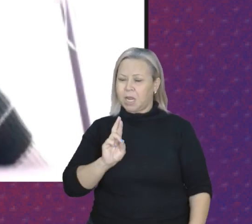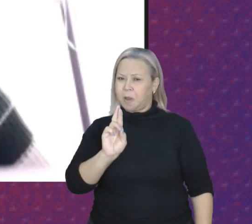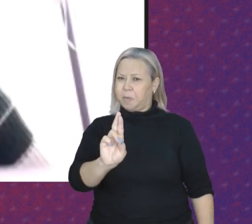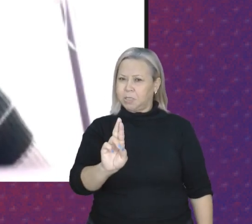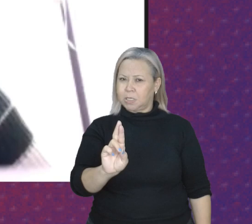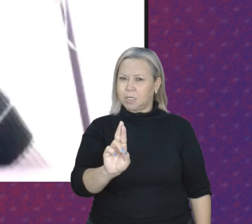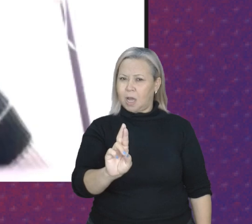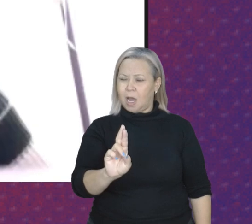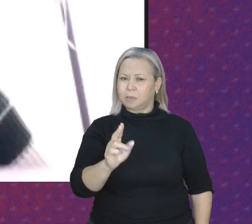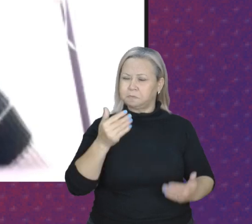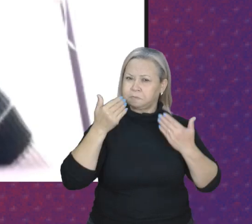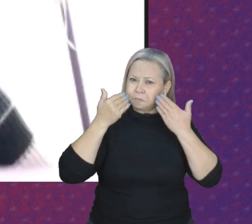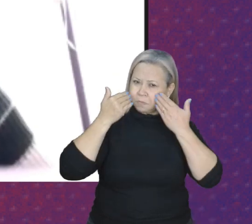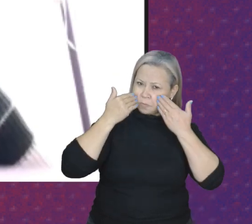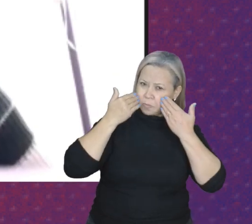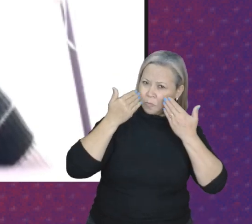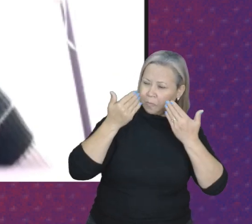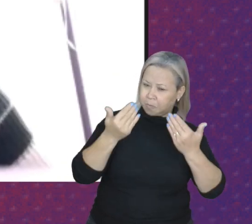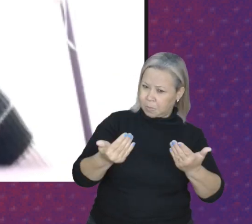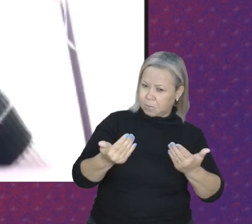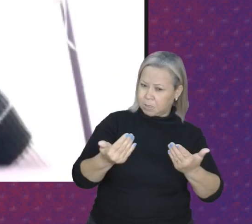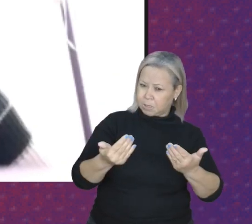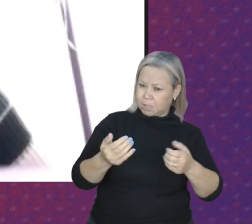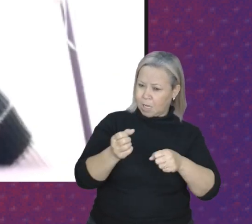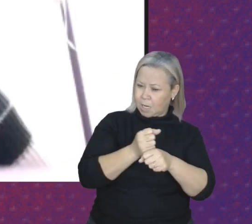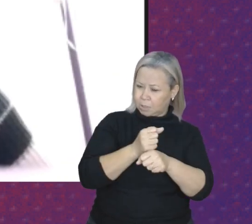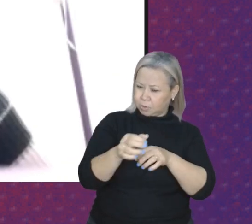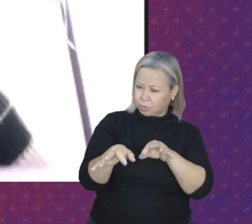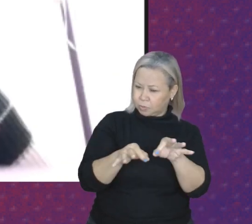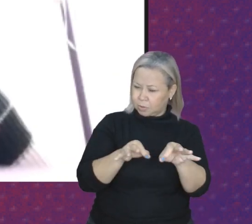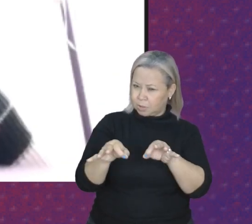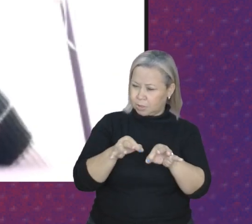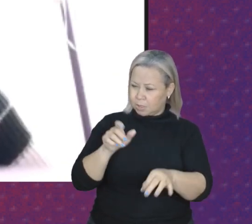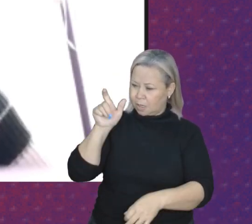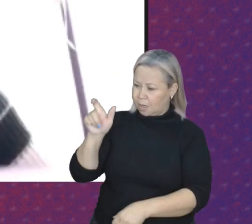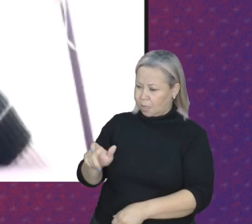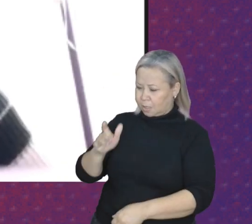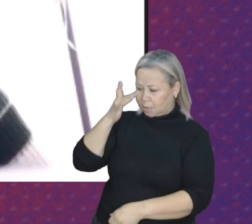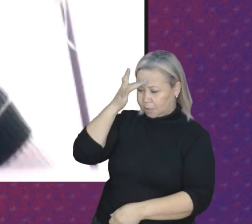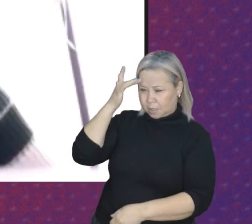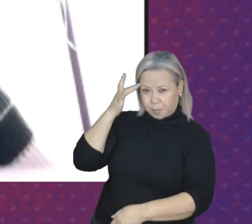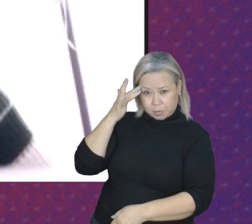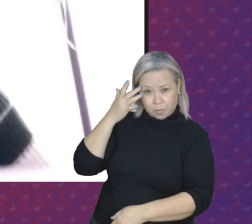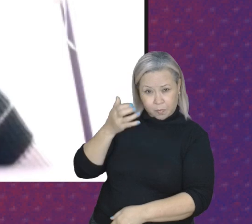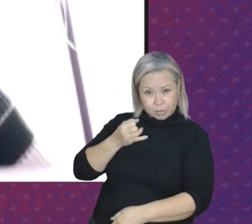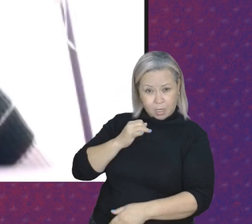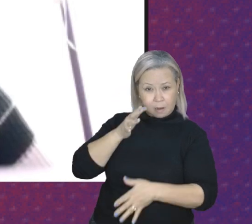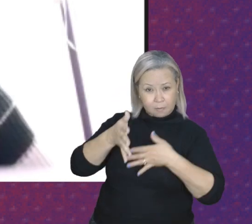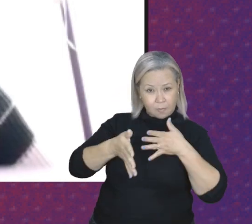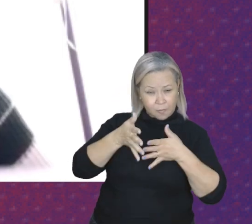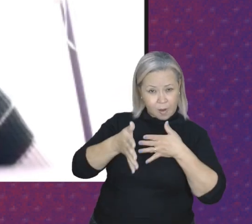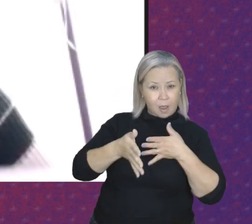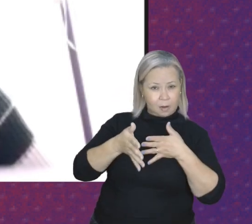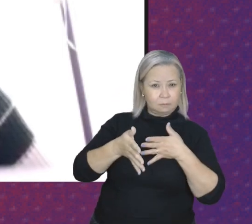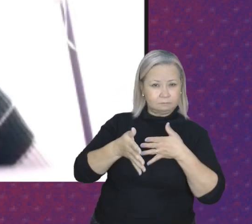representar, apresentar, né, construir esse sujeito do qual você fala,